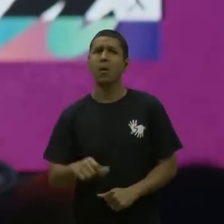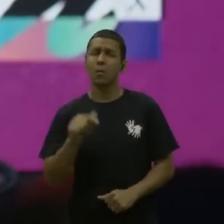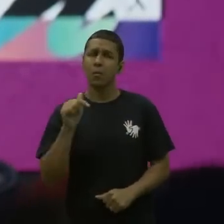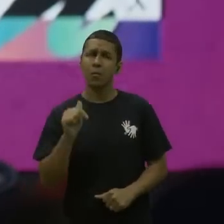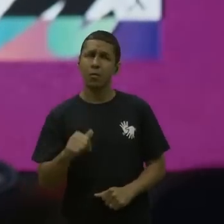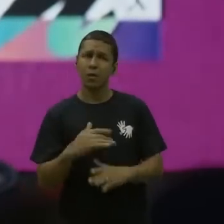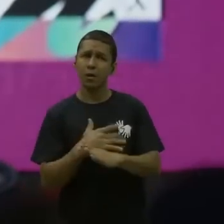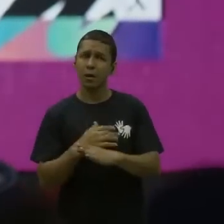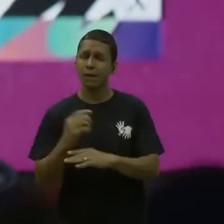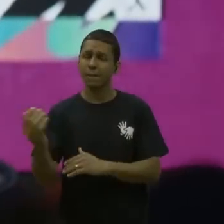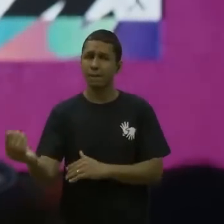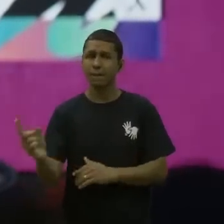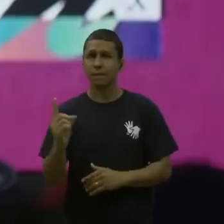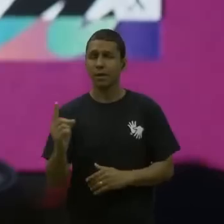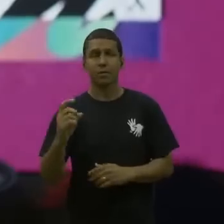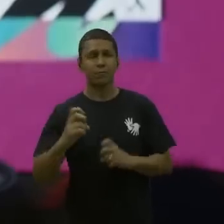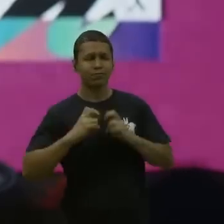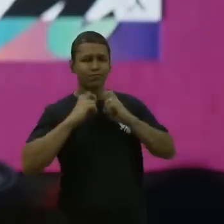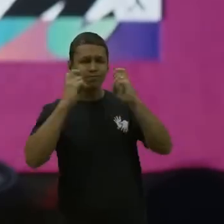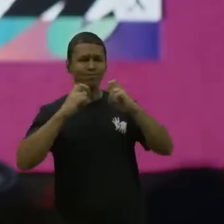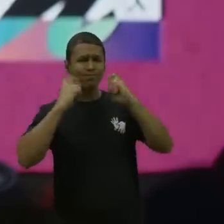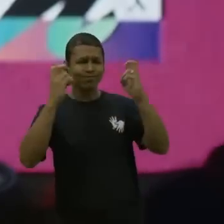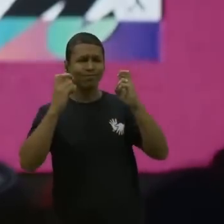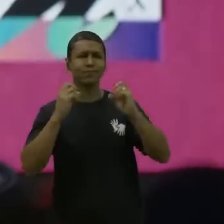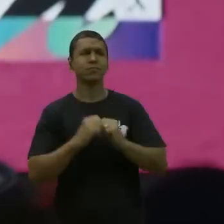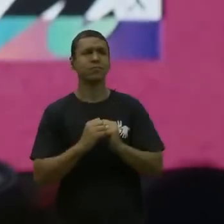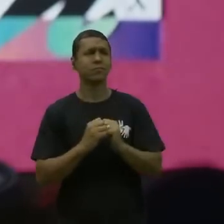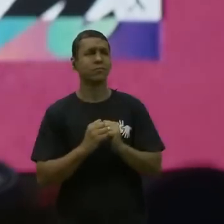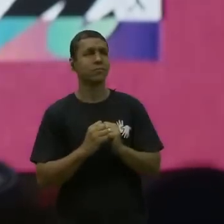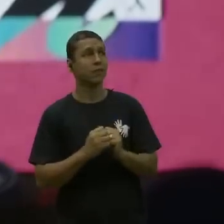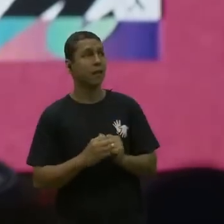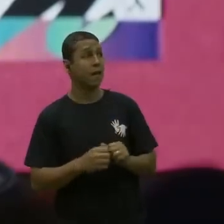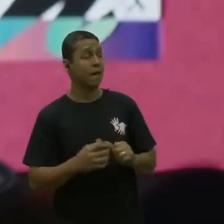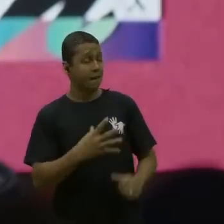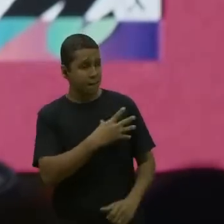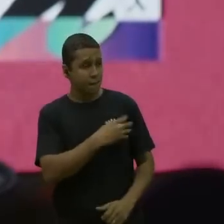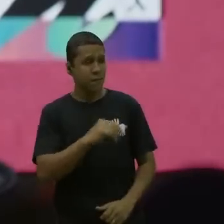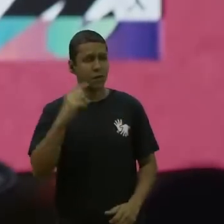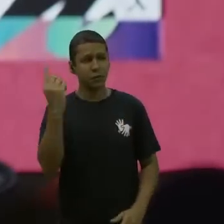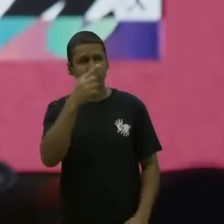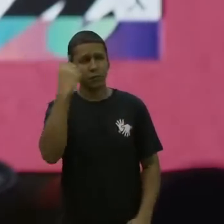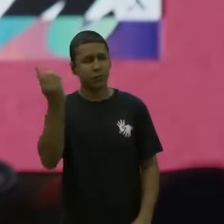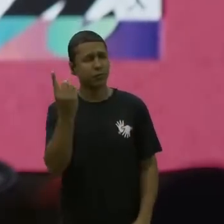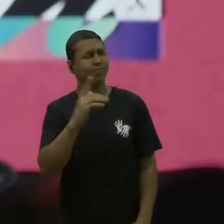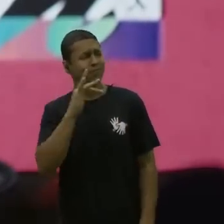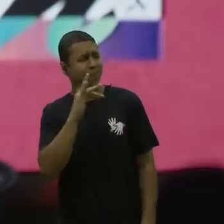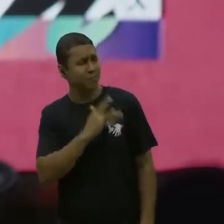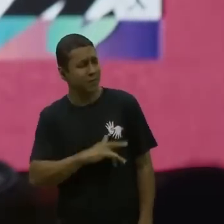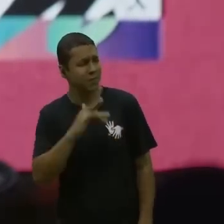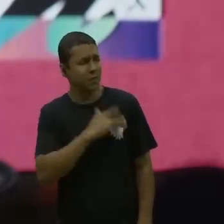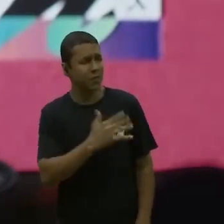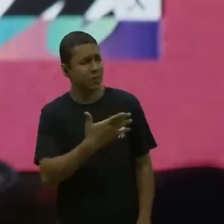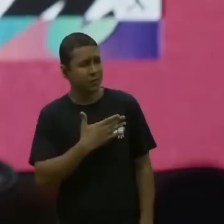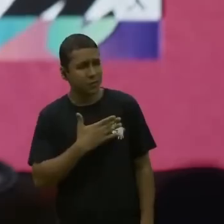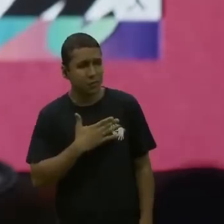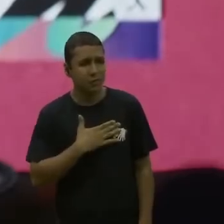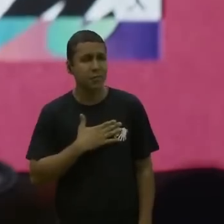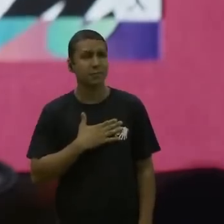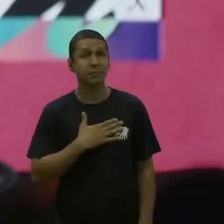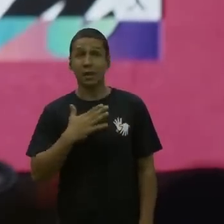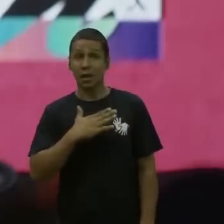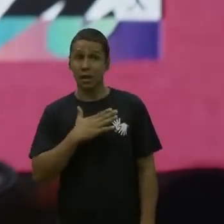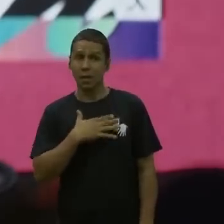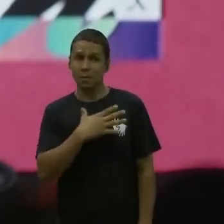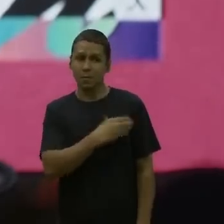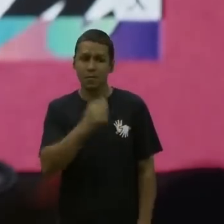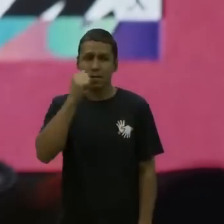daquelas cercanias, gritou dizendo: filho de Davi, tenha misericórdia de mim, a minha